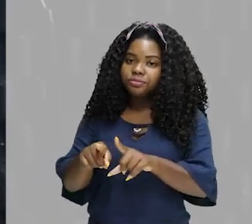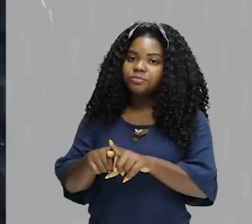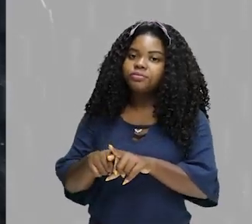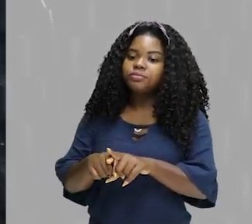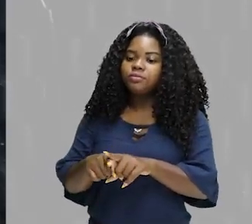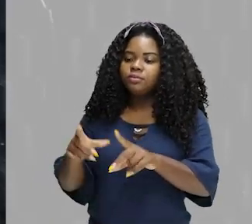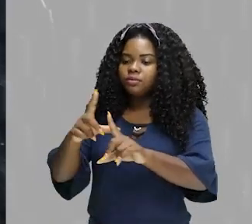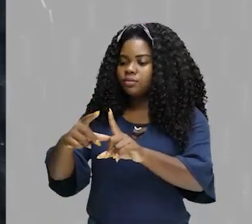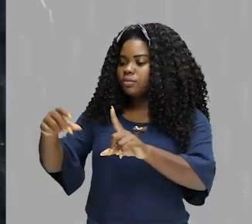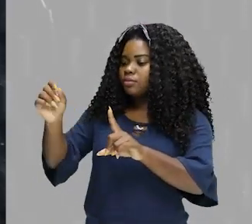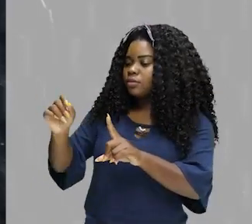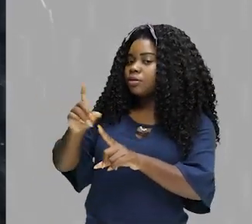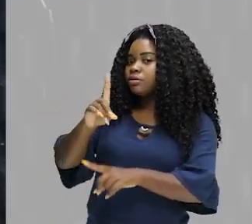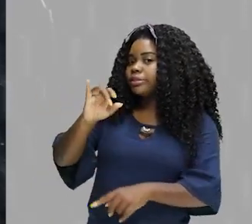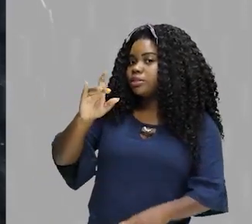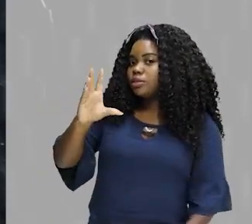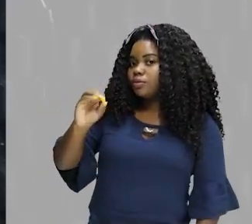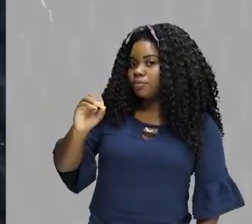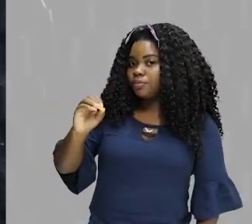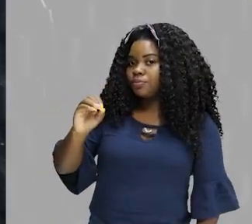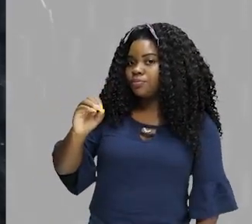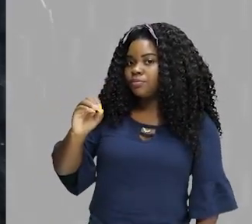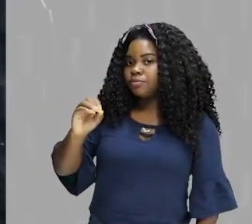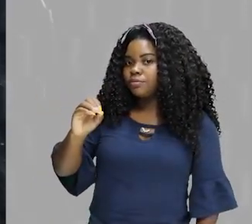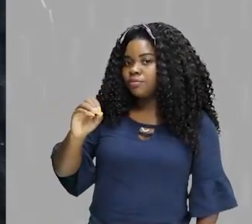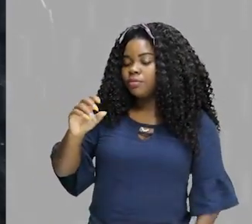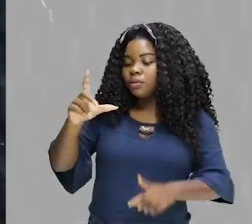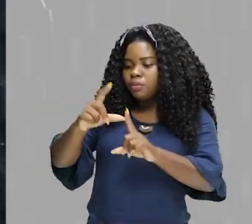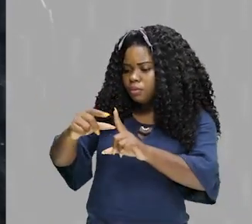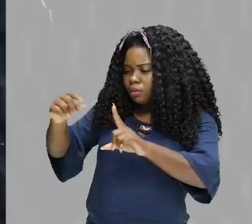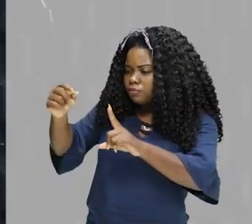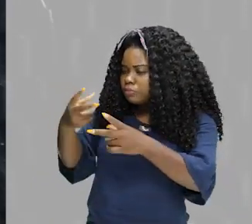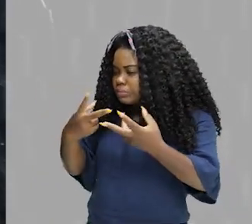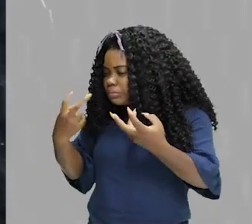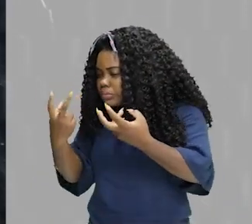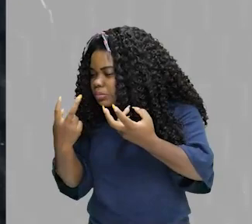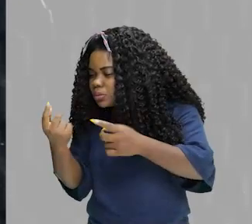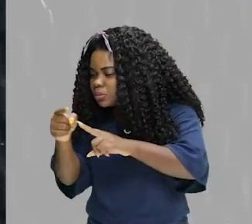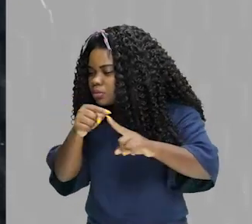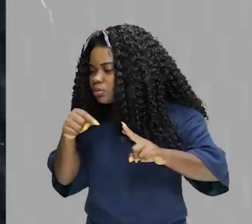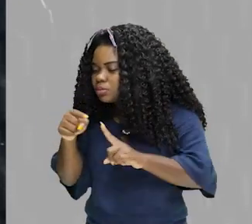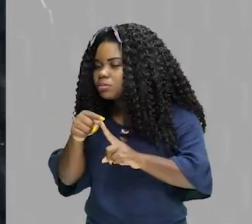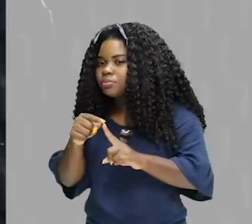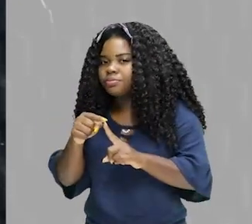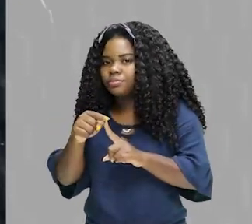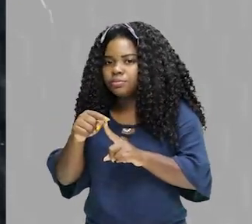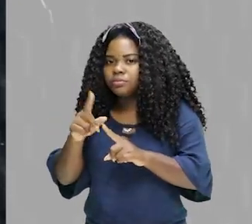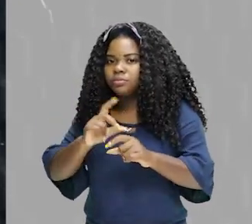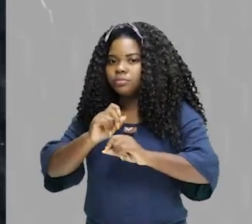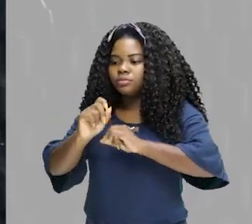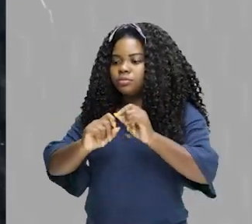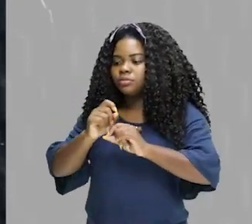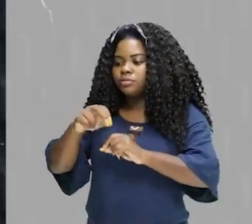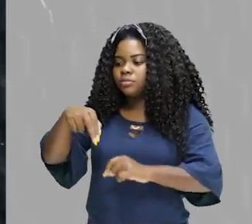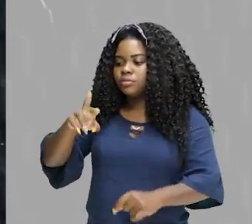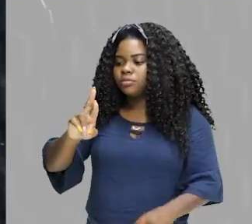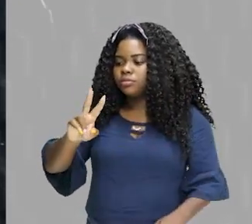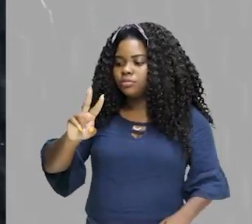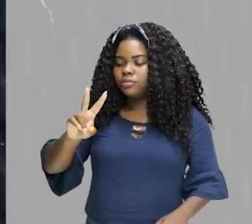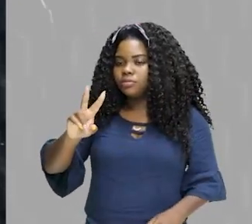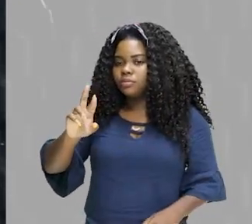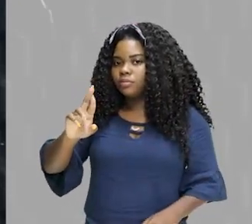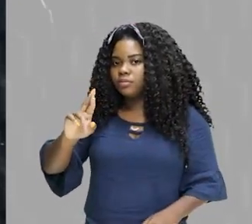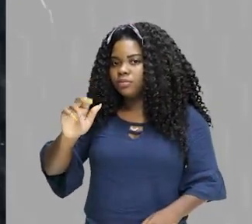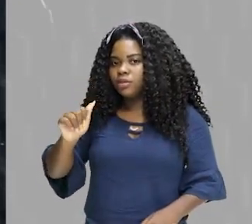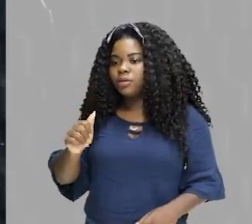olha para uma folha de uma dicotiledônea. Uma folha de uma planta desse tipo, ela tem uma nervura principal